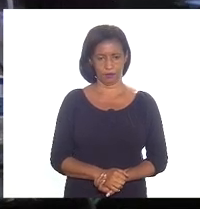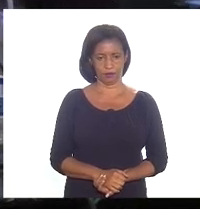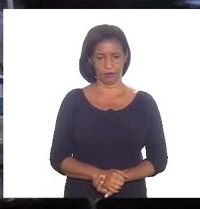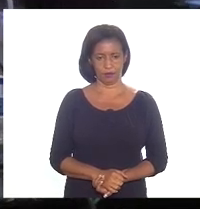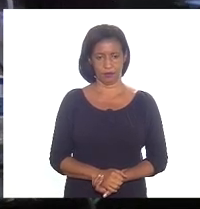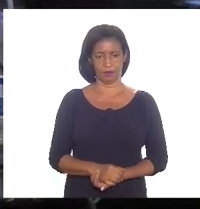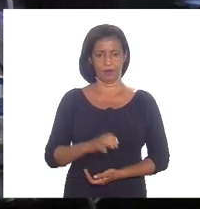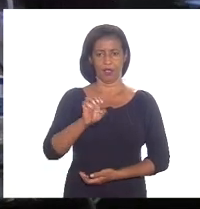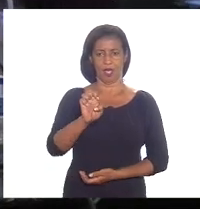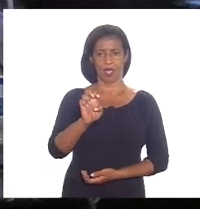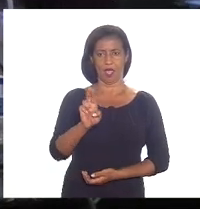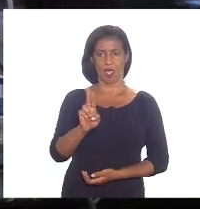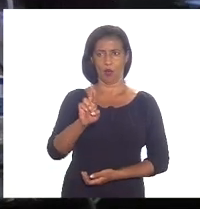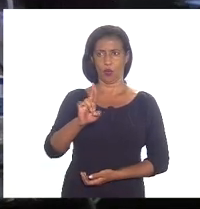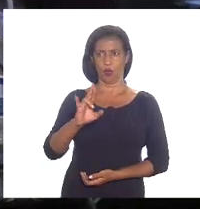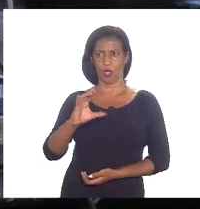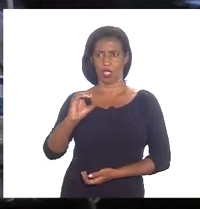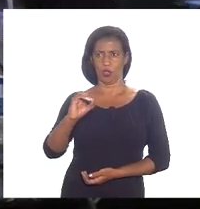Deputado Eurico Júnior.